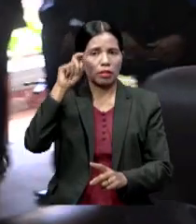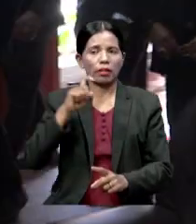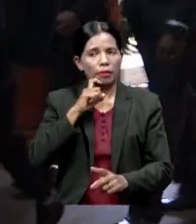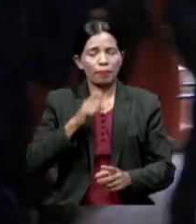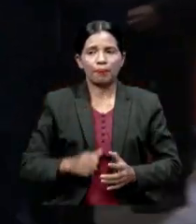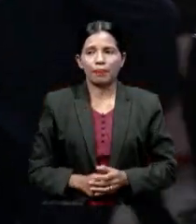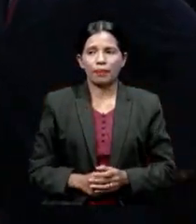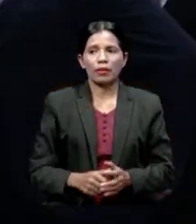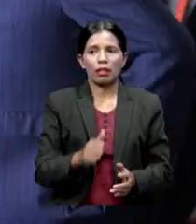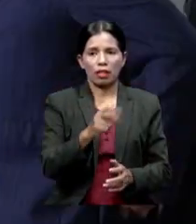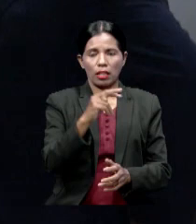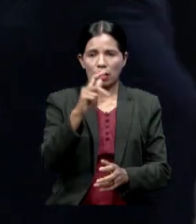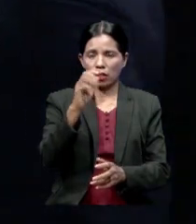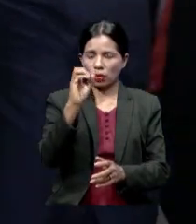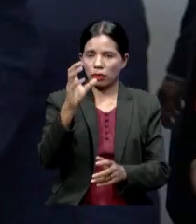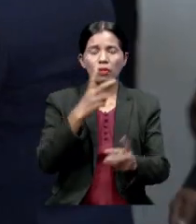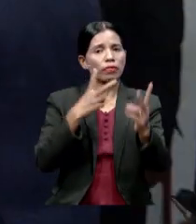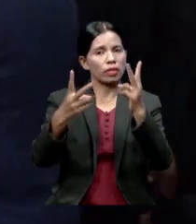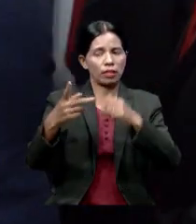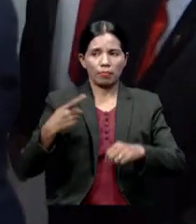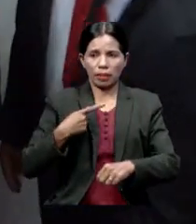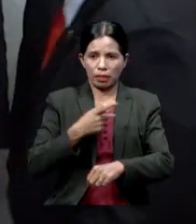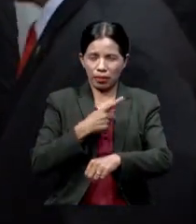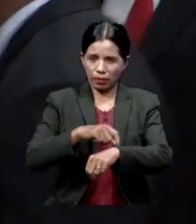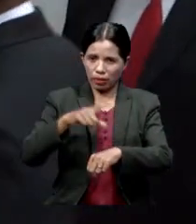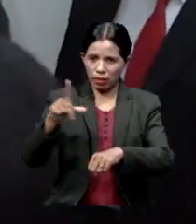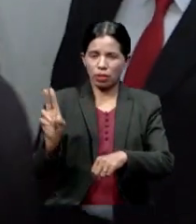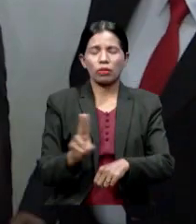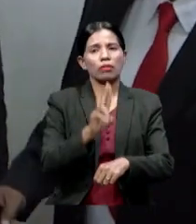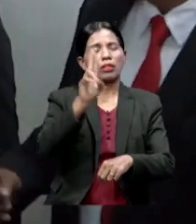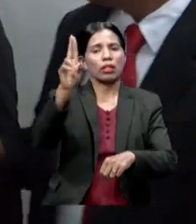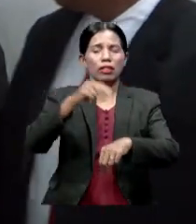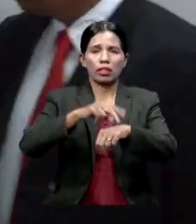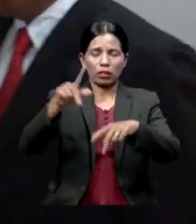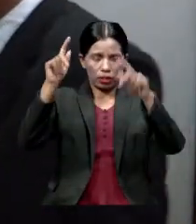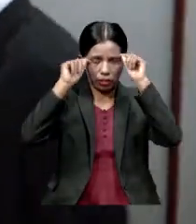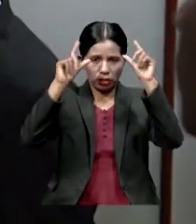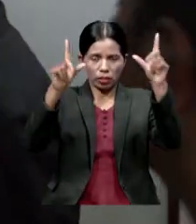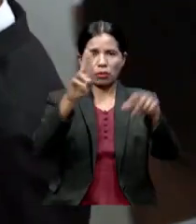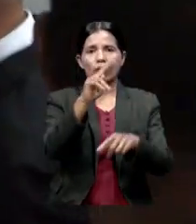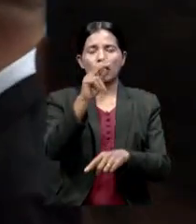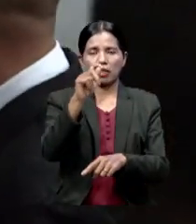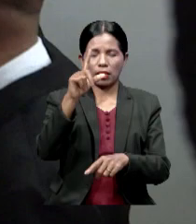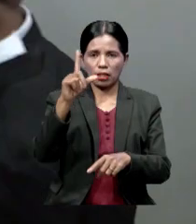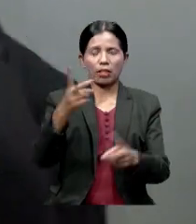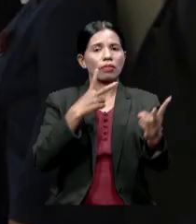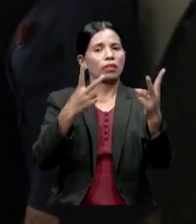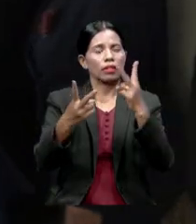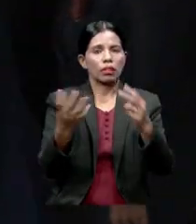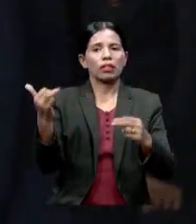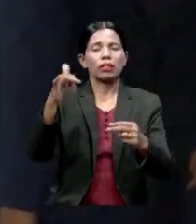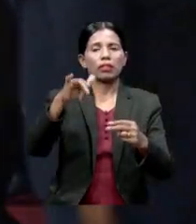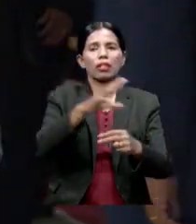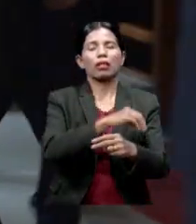de António Costa Mos se visita Parlamento Nacional, Universidade Nacional Timor-Leste, KUNTL, visita Centro